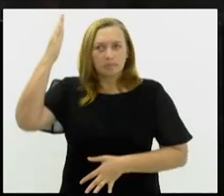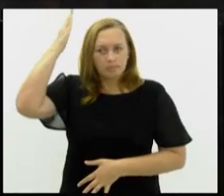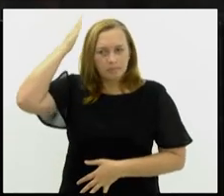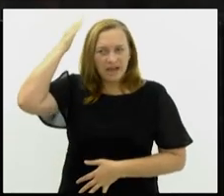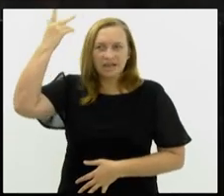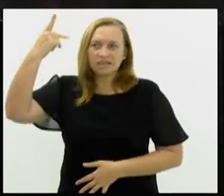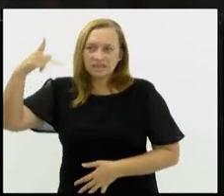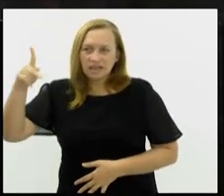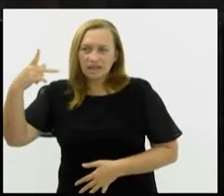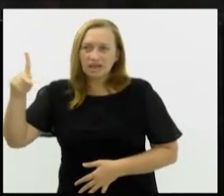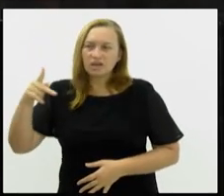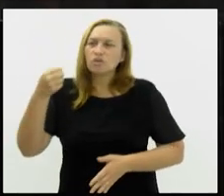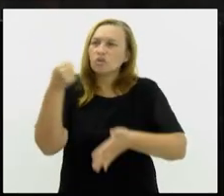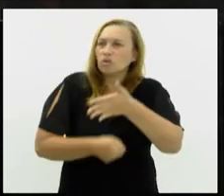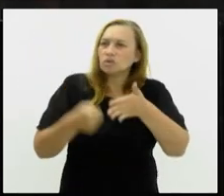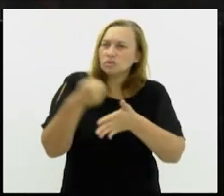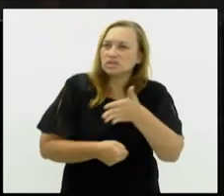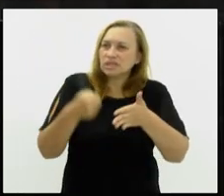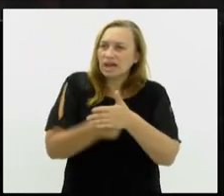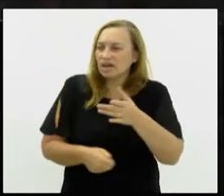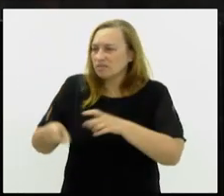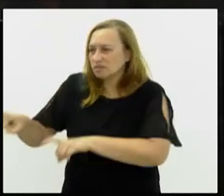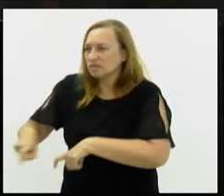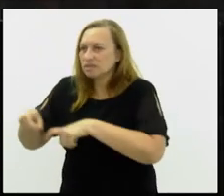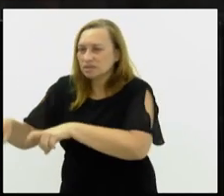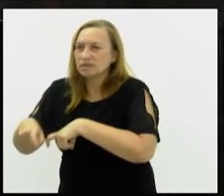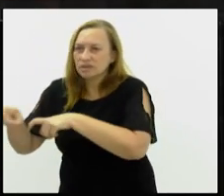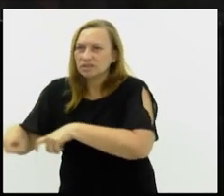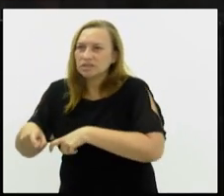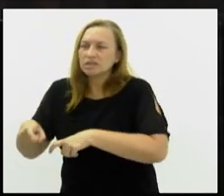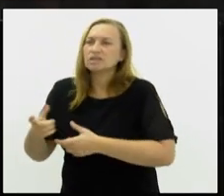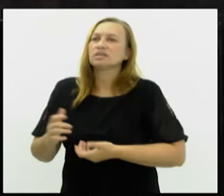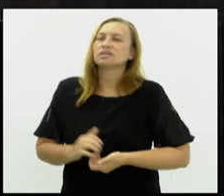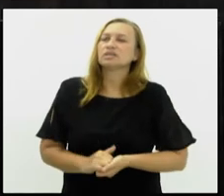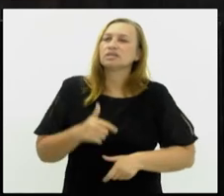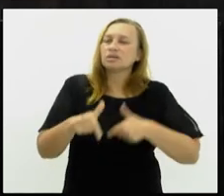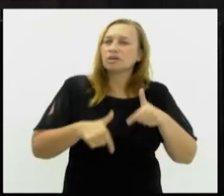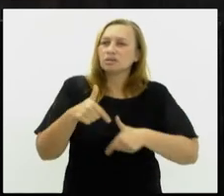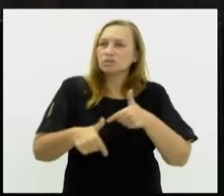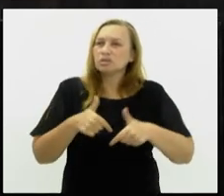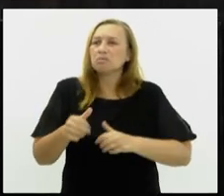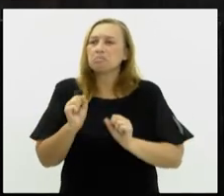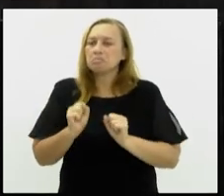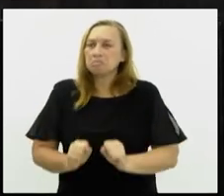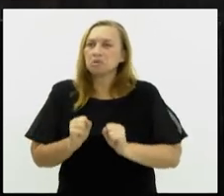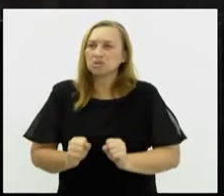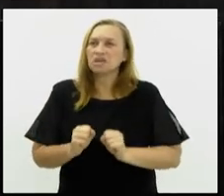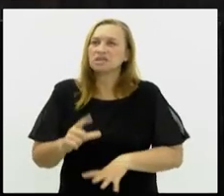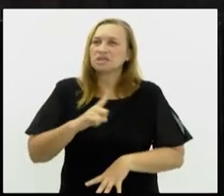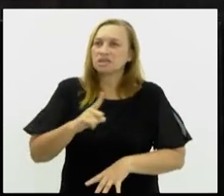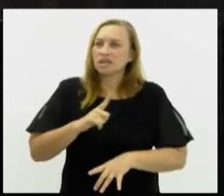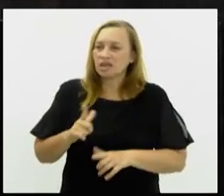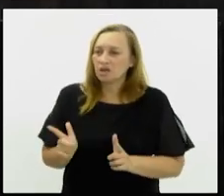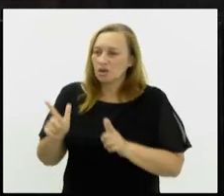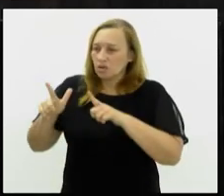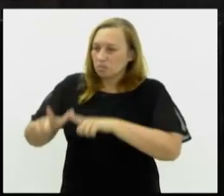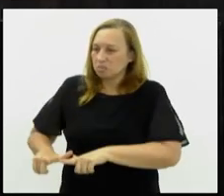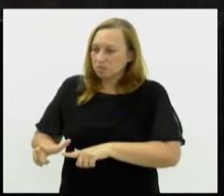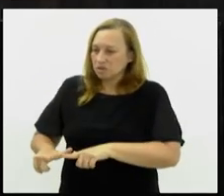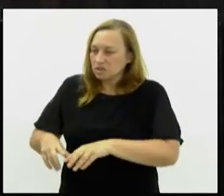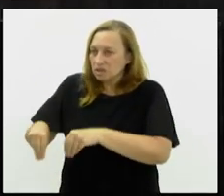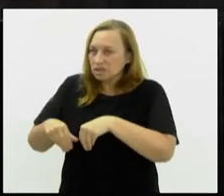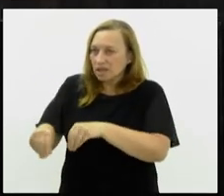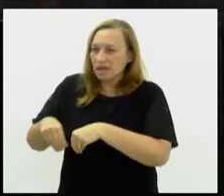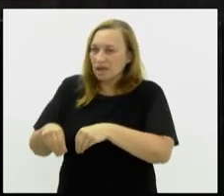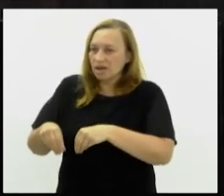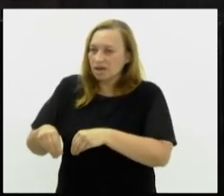agrária, quando lutava por trabalhadores e trabalhadoras rurais para que eles pudessem ter um pedaço de terra para plantar, para